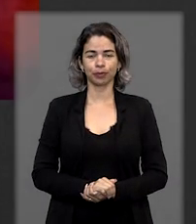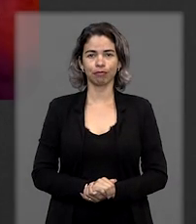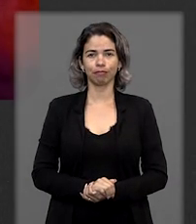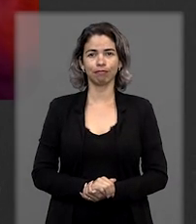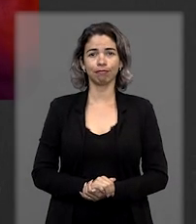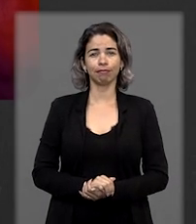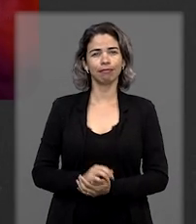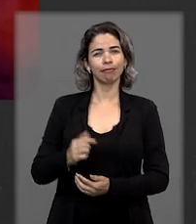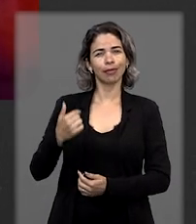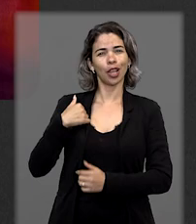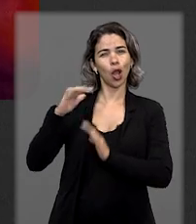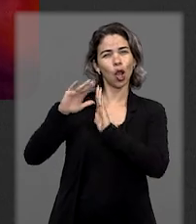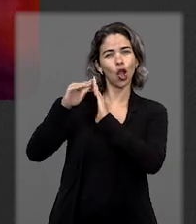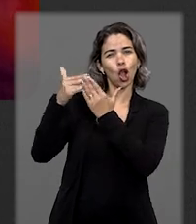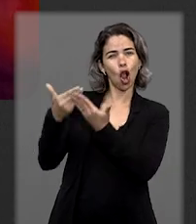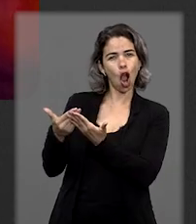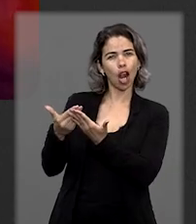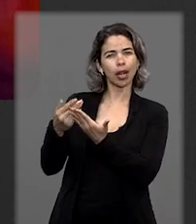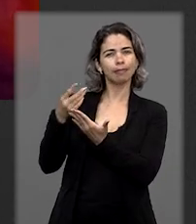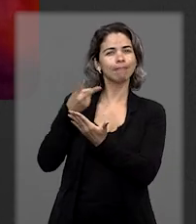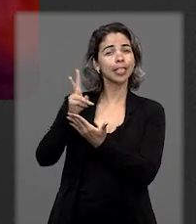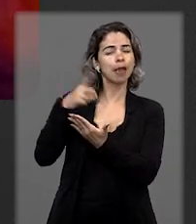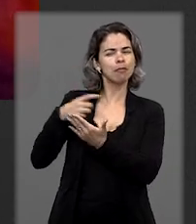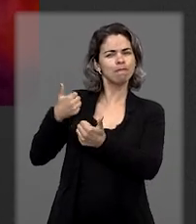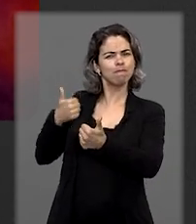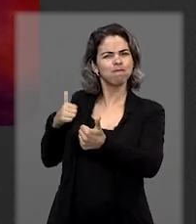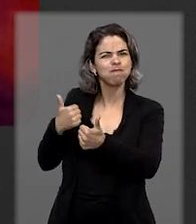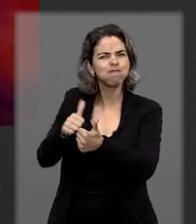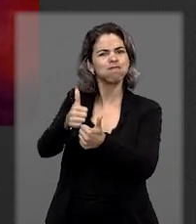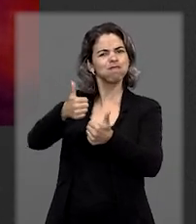na escola nós somos perseguidas